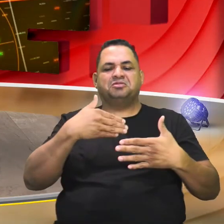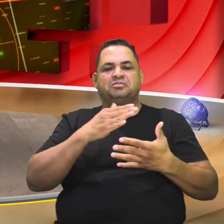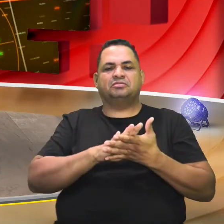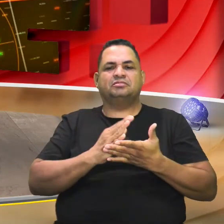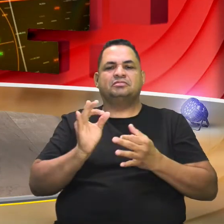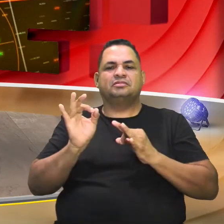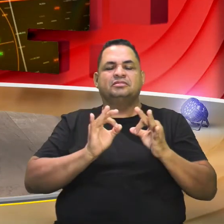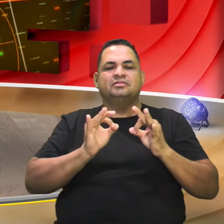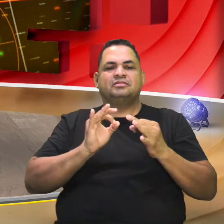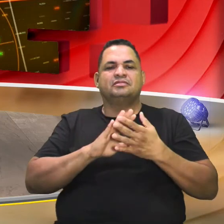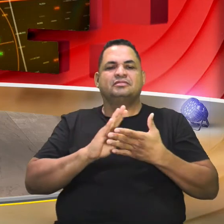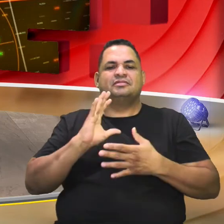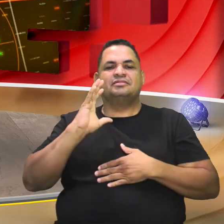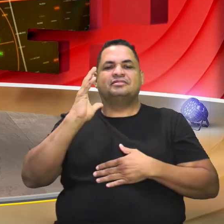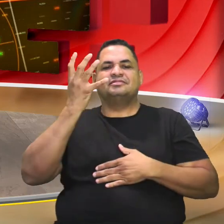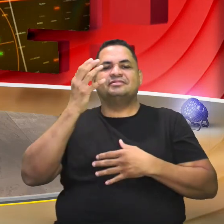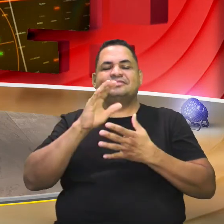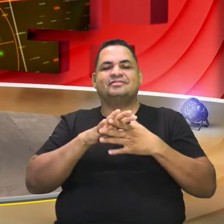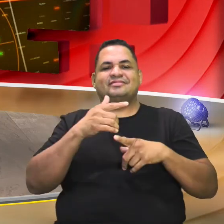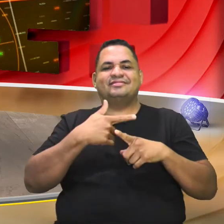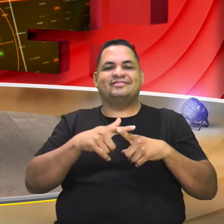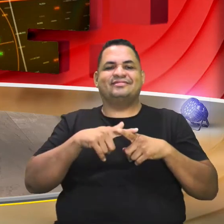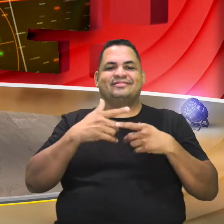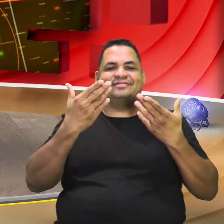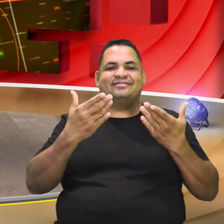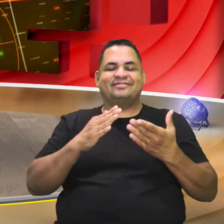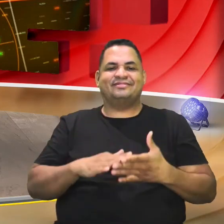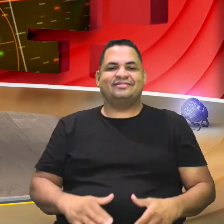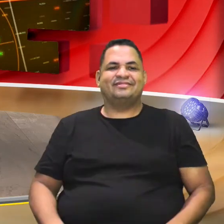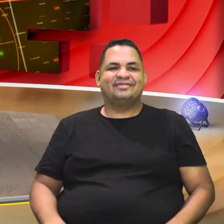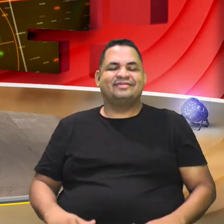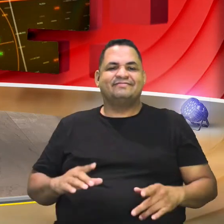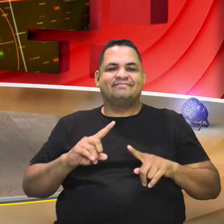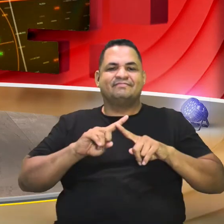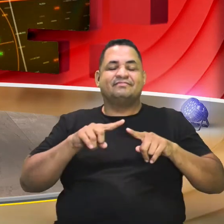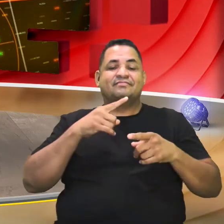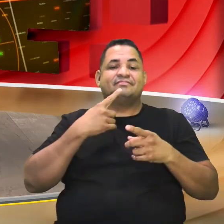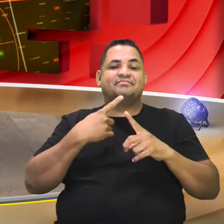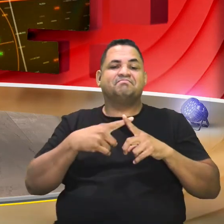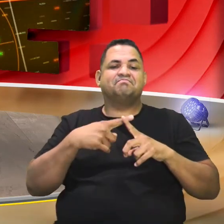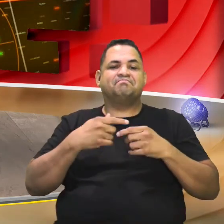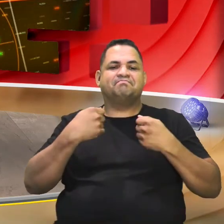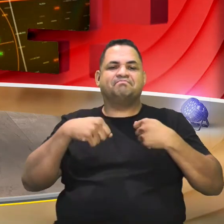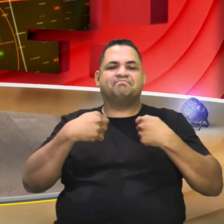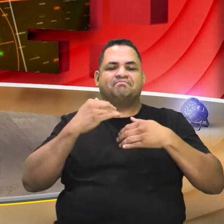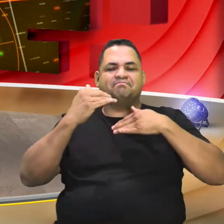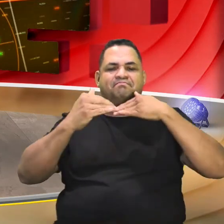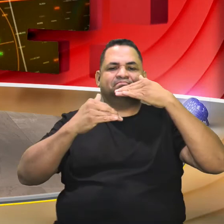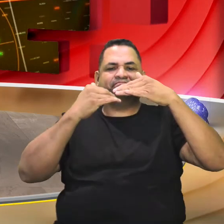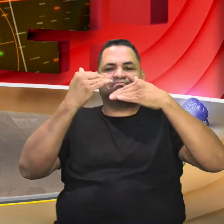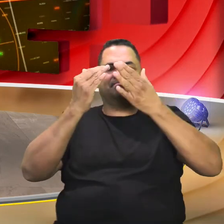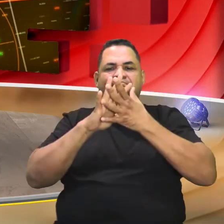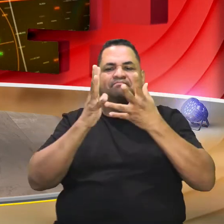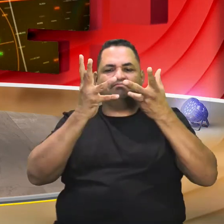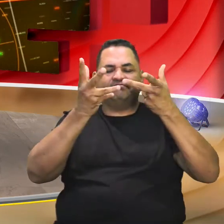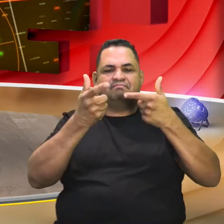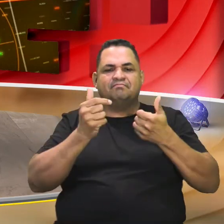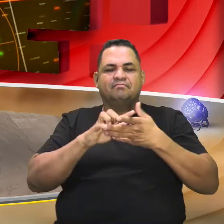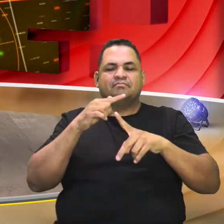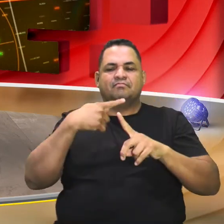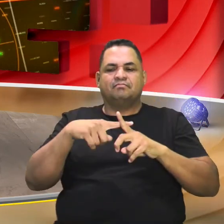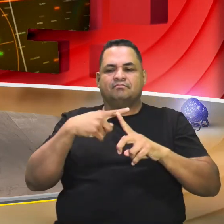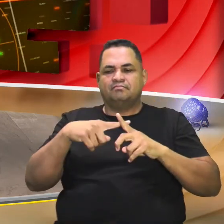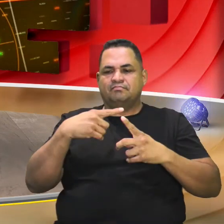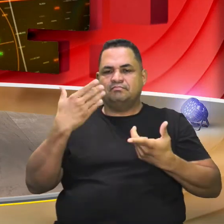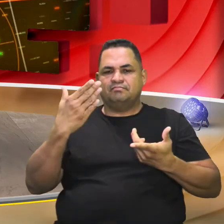Determine, quando efetue dizia e calcule. resolva os problemas, a gente já tremia, meu né? Deus. Mas por quê, né? A gente precisa desenvolver essa habilidade, gente,